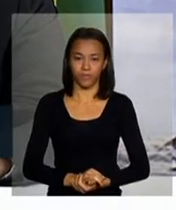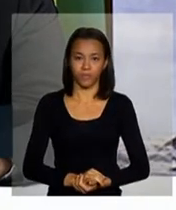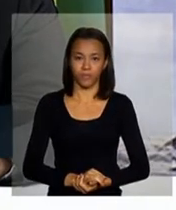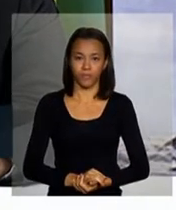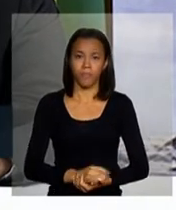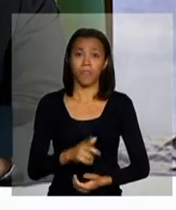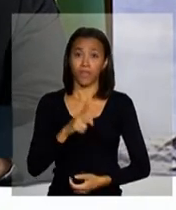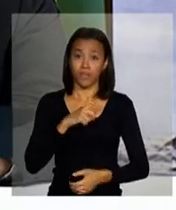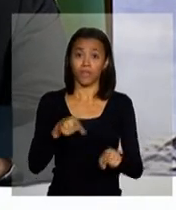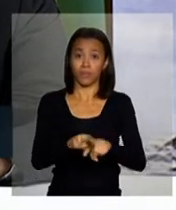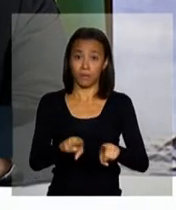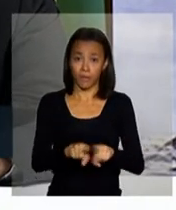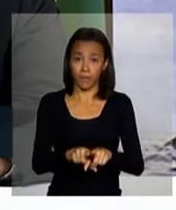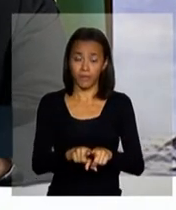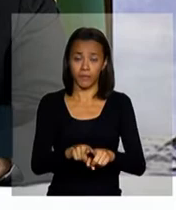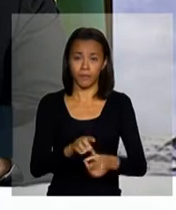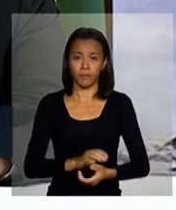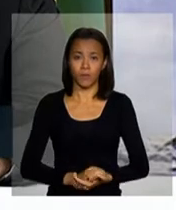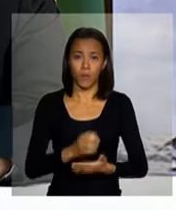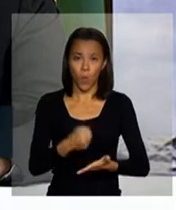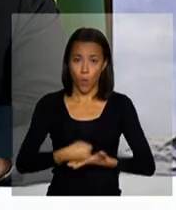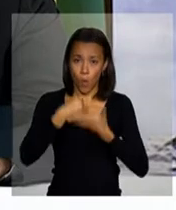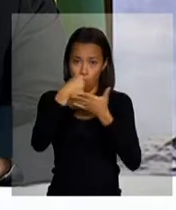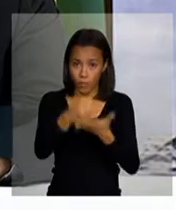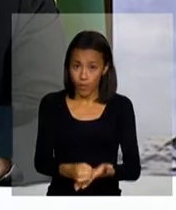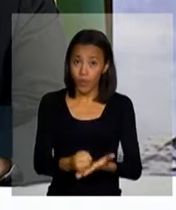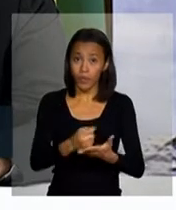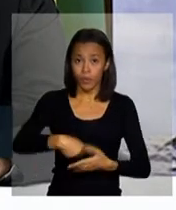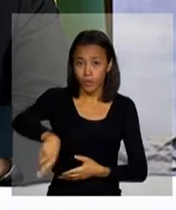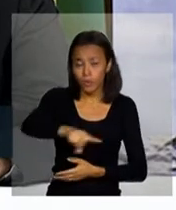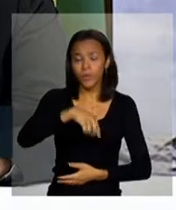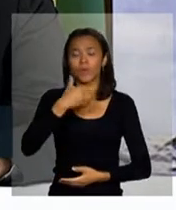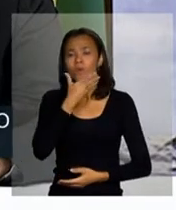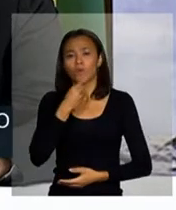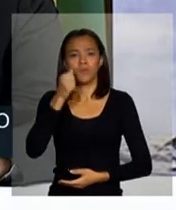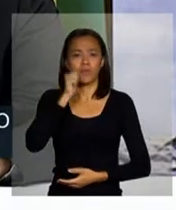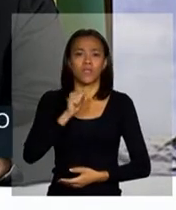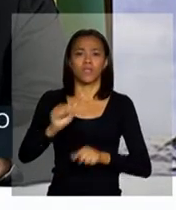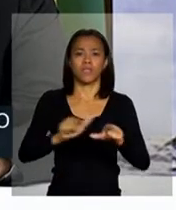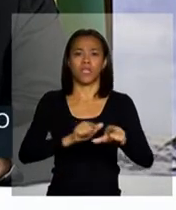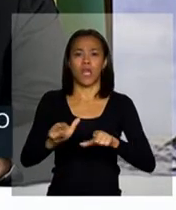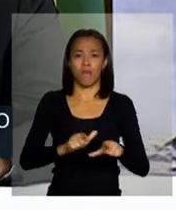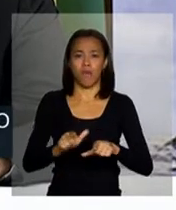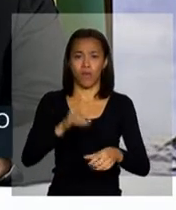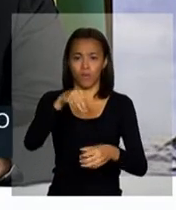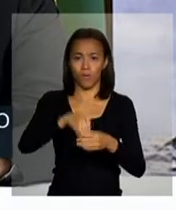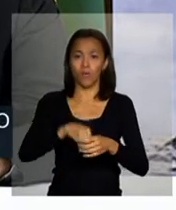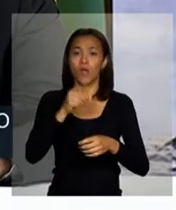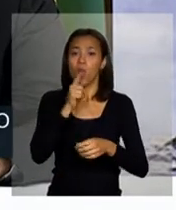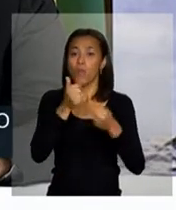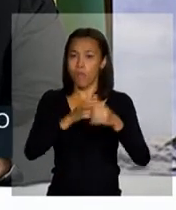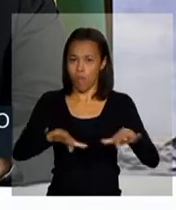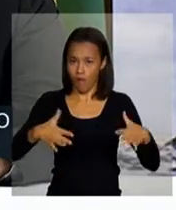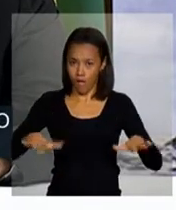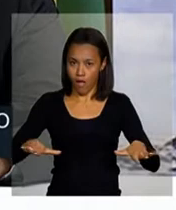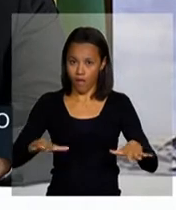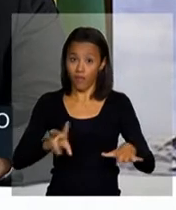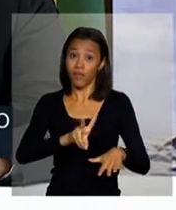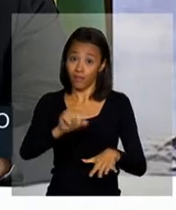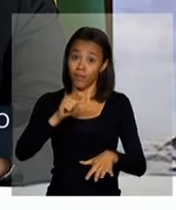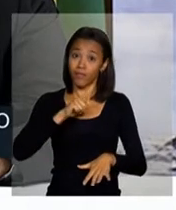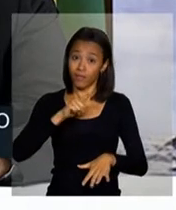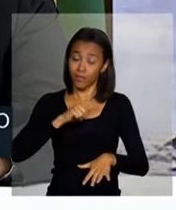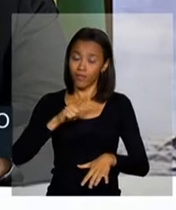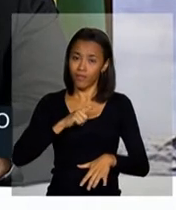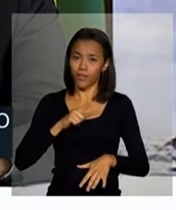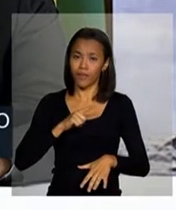Tem também o apoio às pescadoras e pescadores do mar, porque eles poderão ter